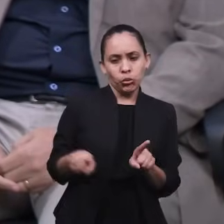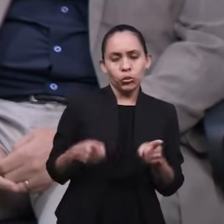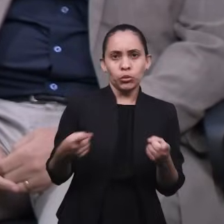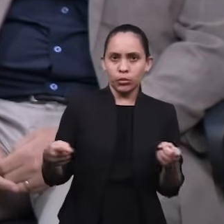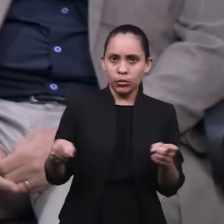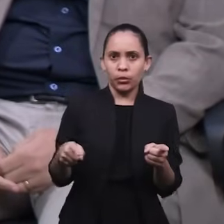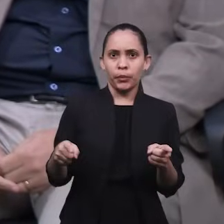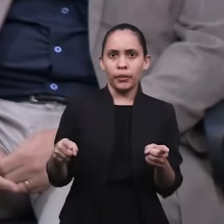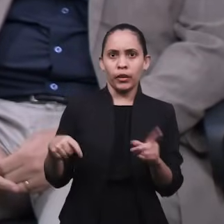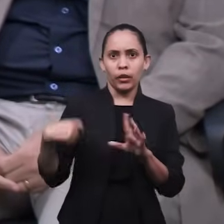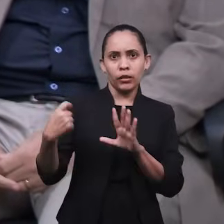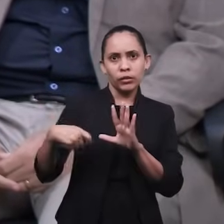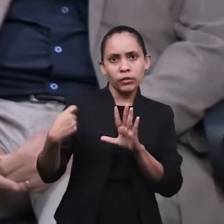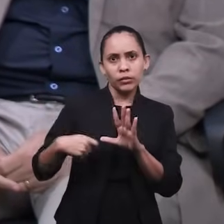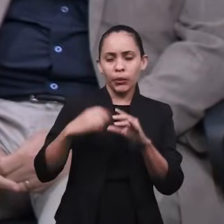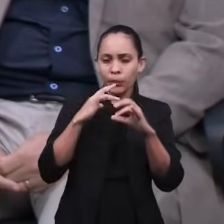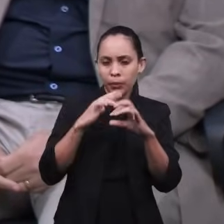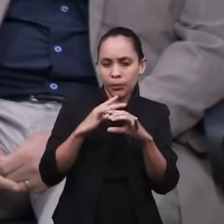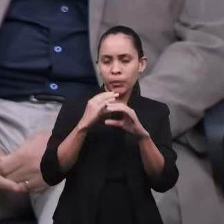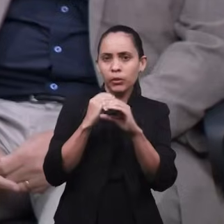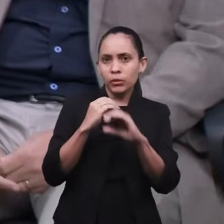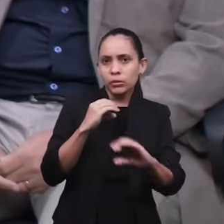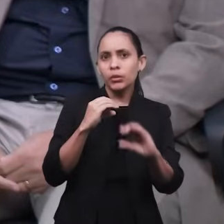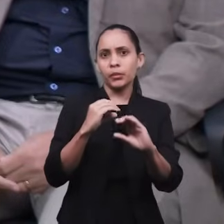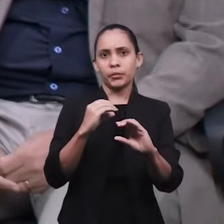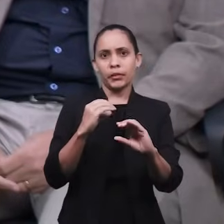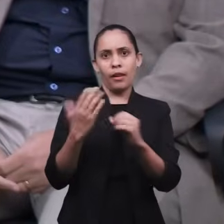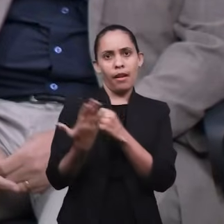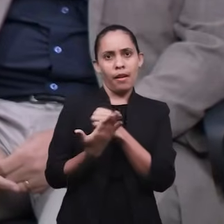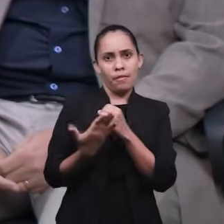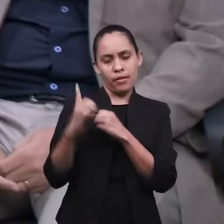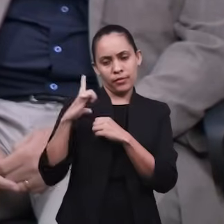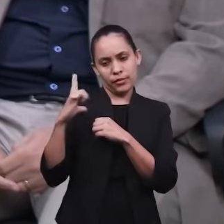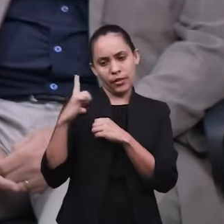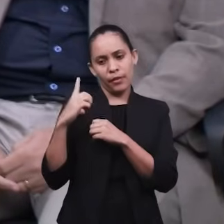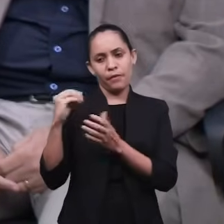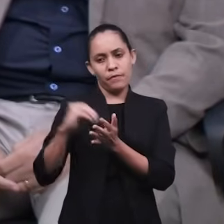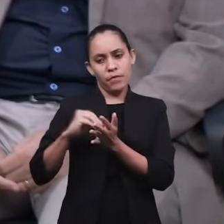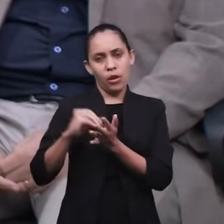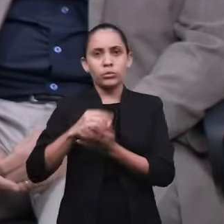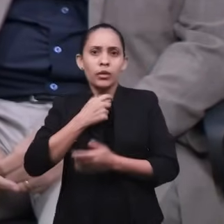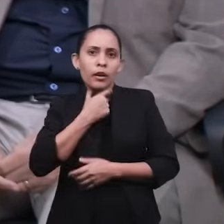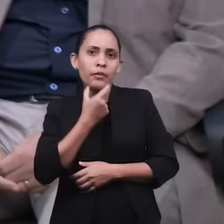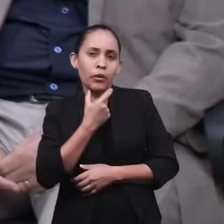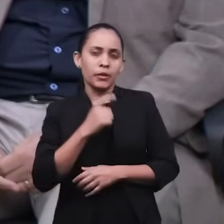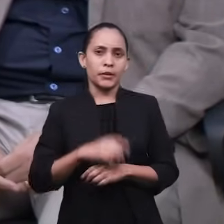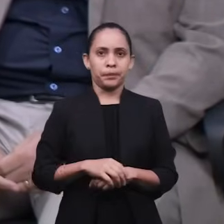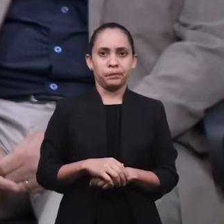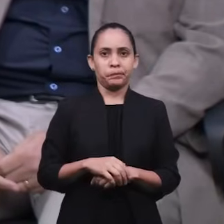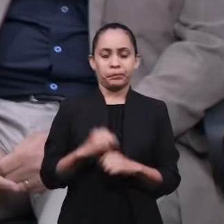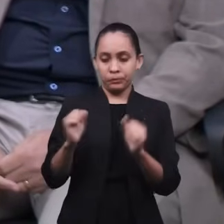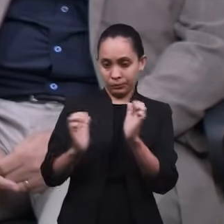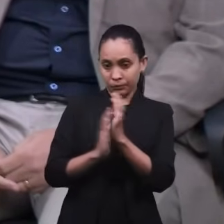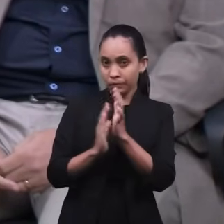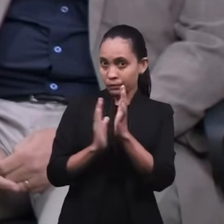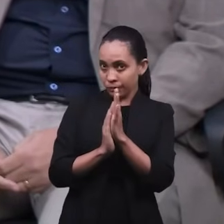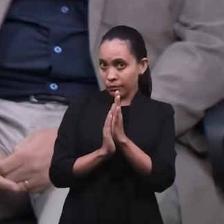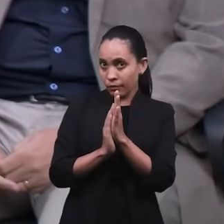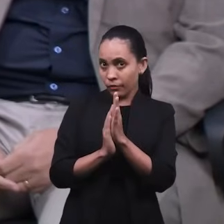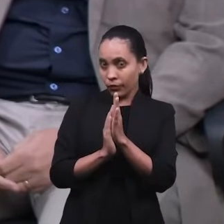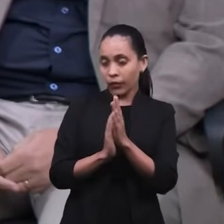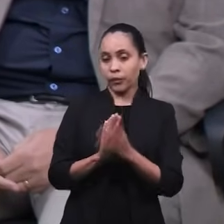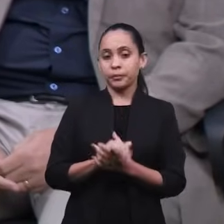aqui já gravaram, sopros, cordas, a base, e falta o vocal. E esse